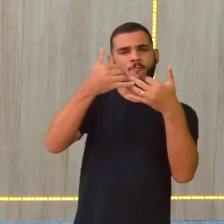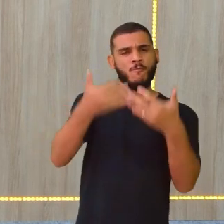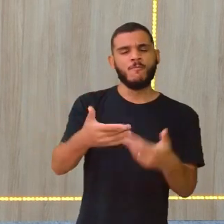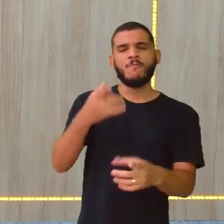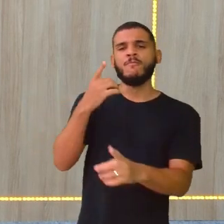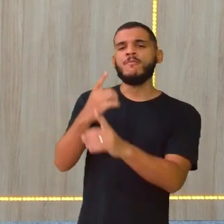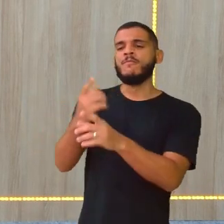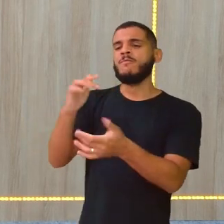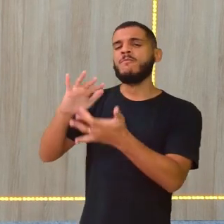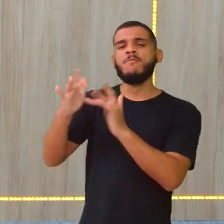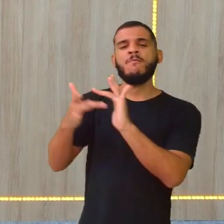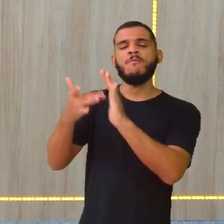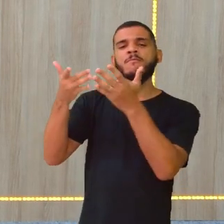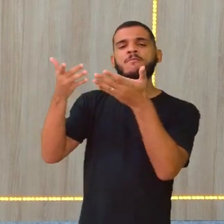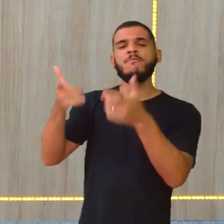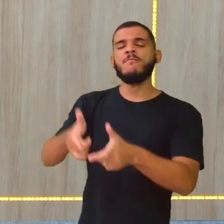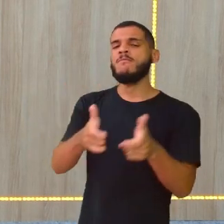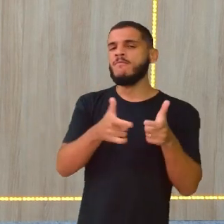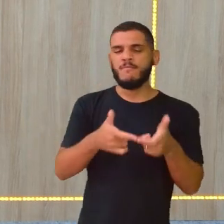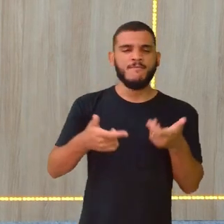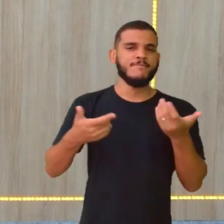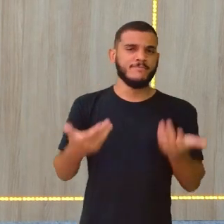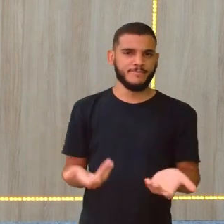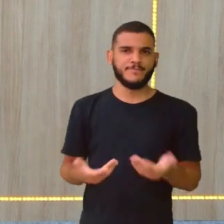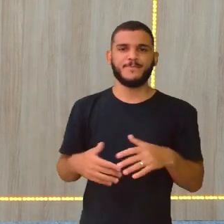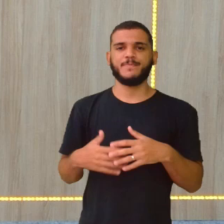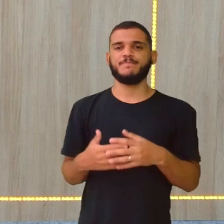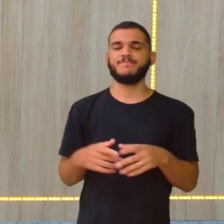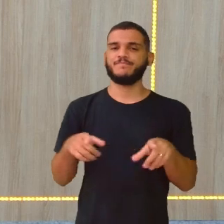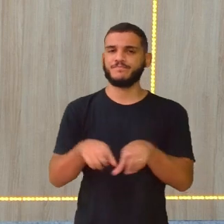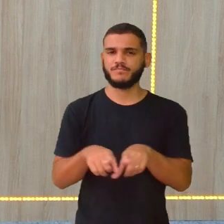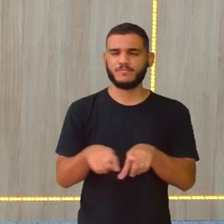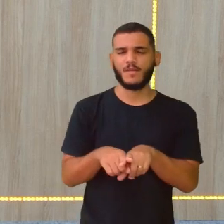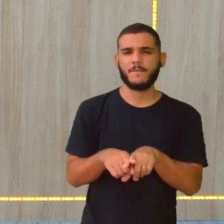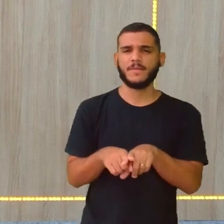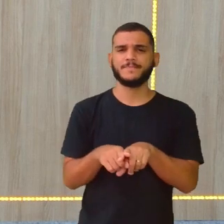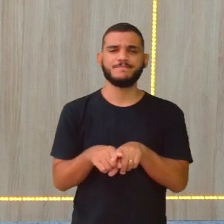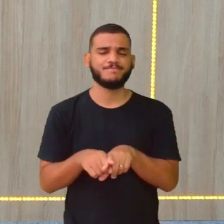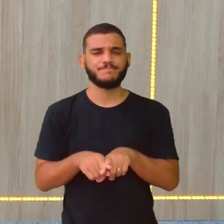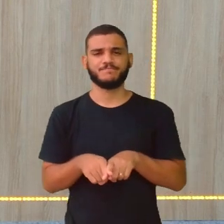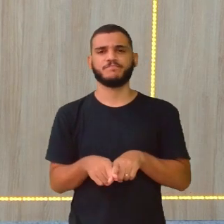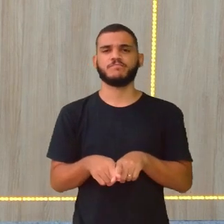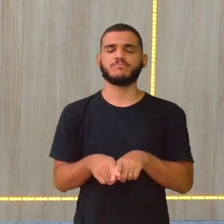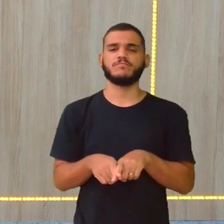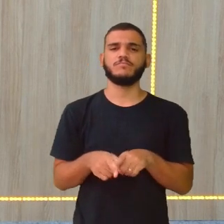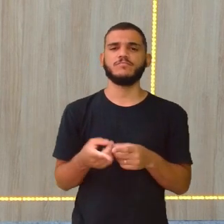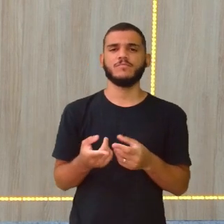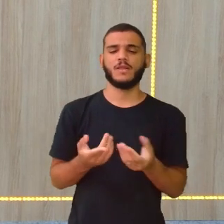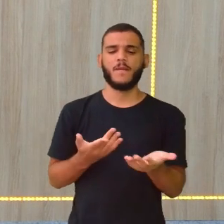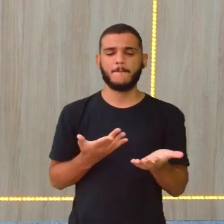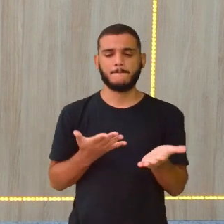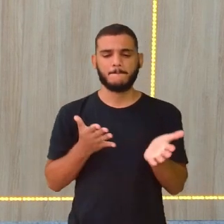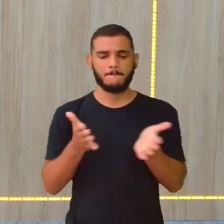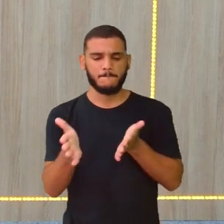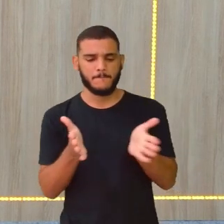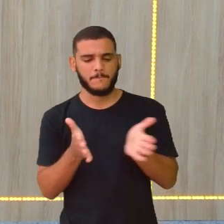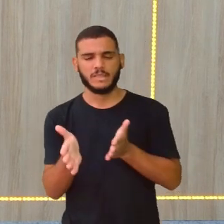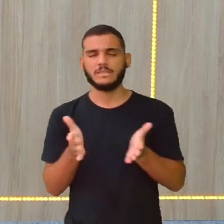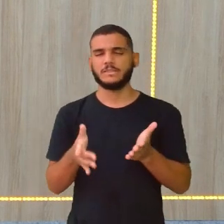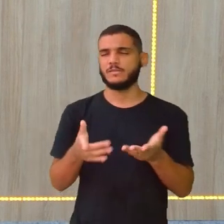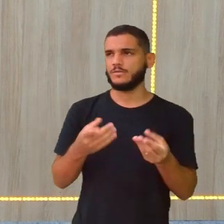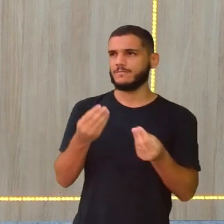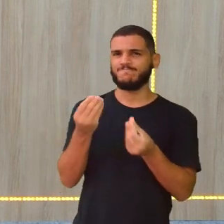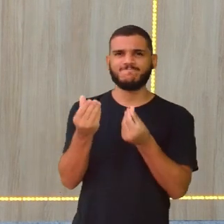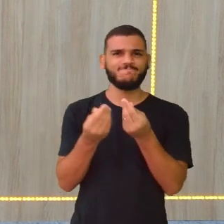onde este menino nasceu, não é? E eles estão ali, não é? Naquela incumbência de